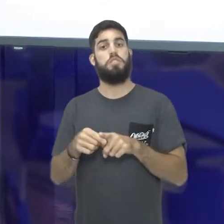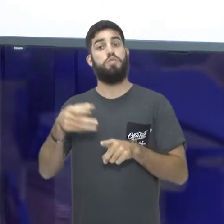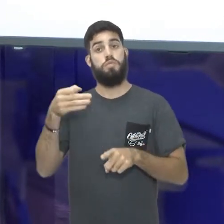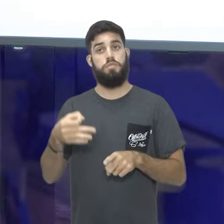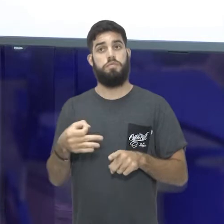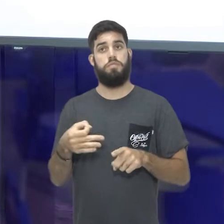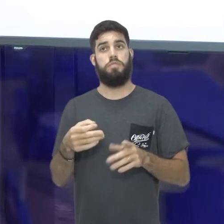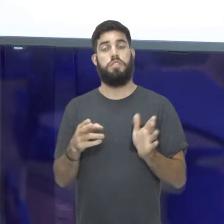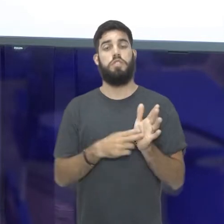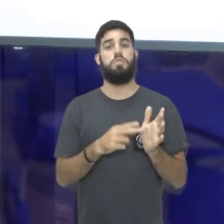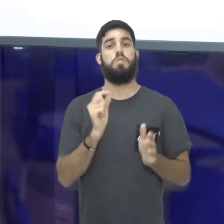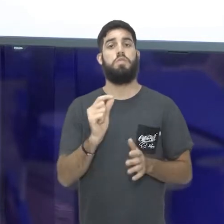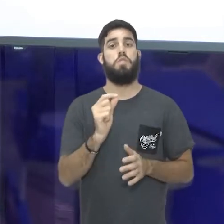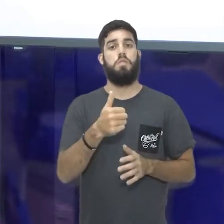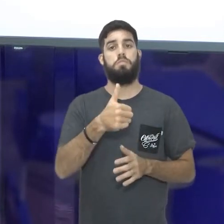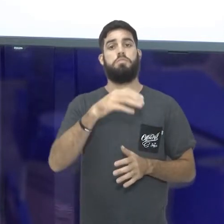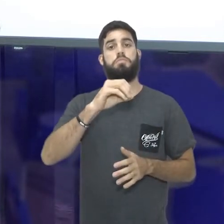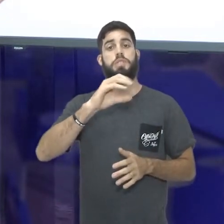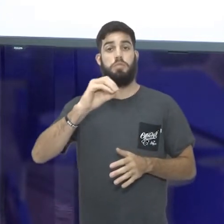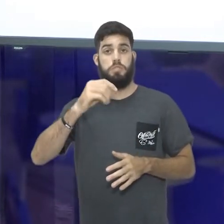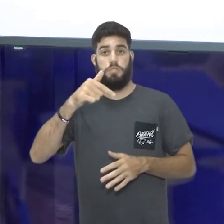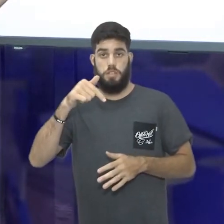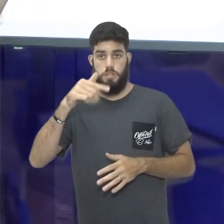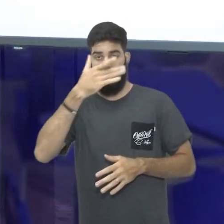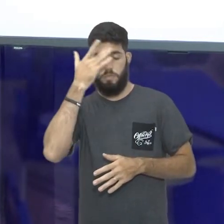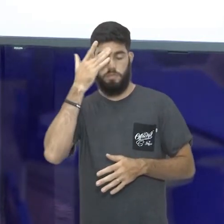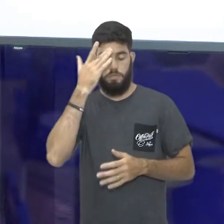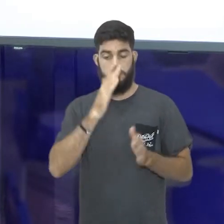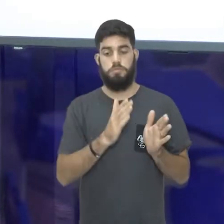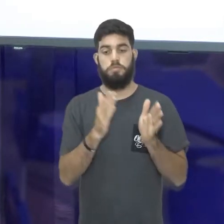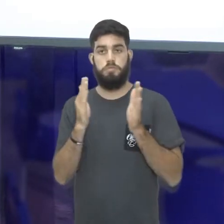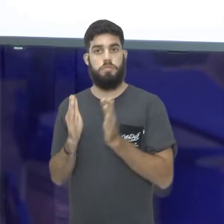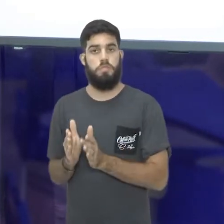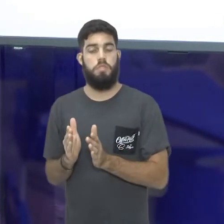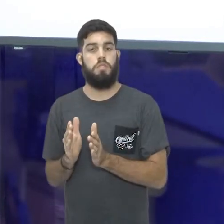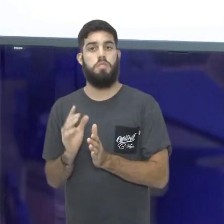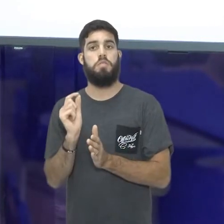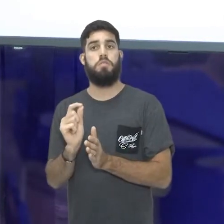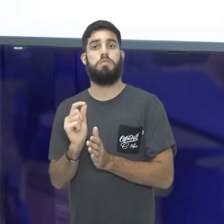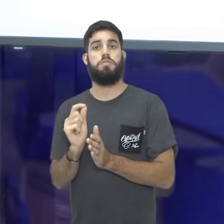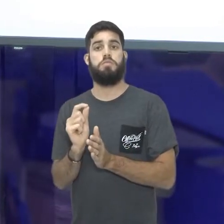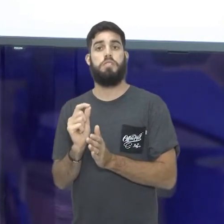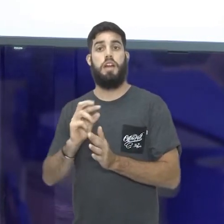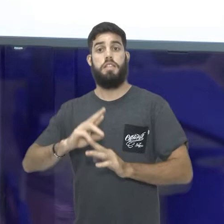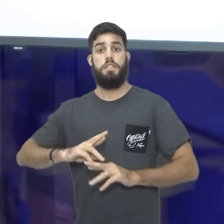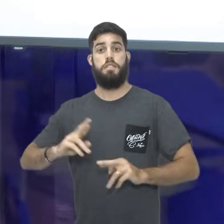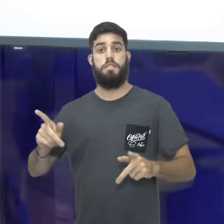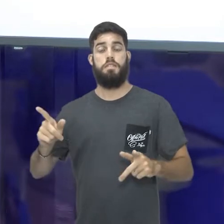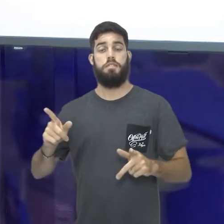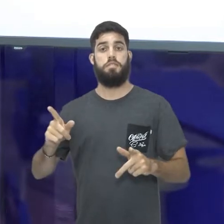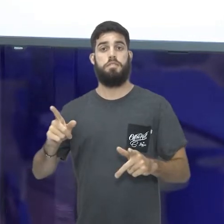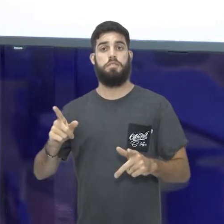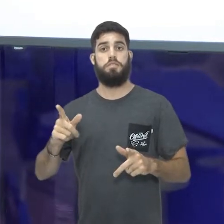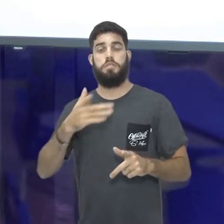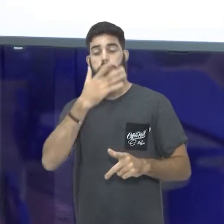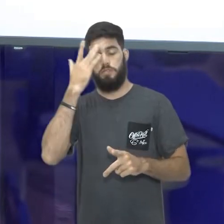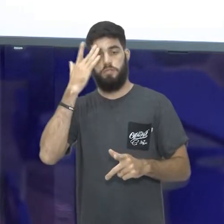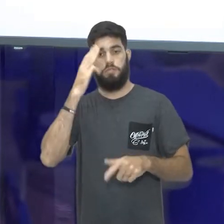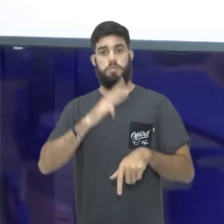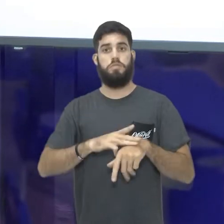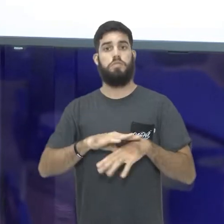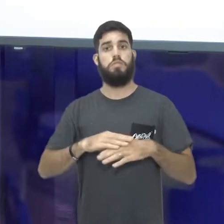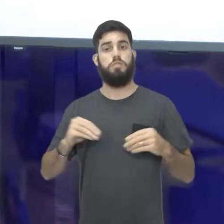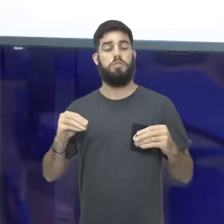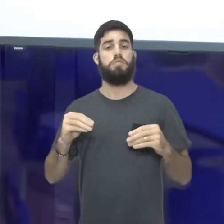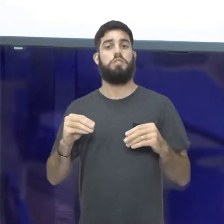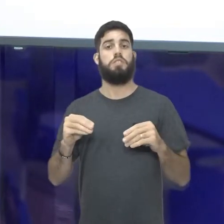Covid-19 é igual a 1.007 pessoas. E, na segunda parte do diálogo, diz que a diferença de casos recuperados e confirmados